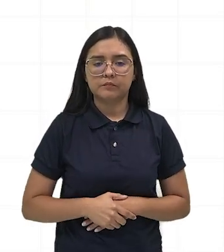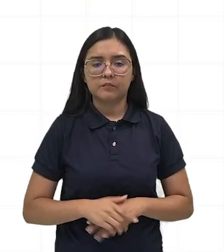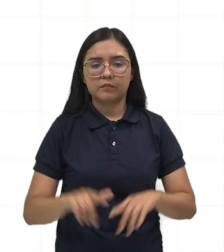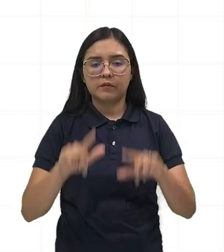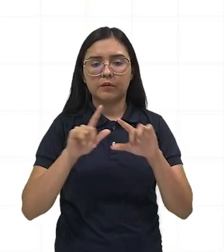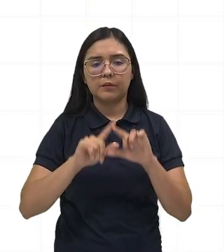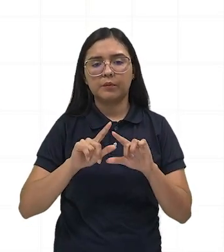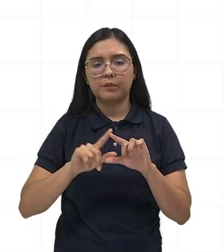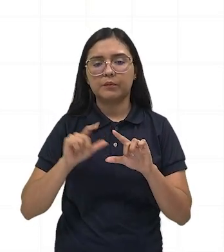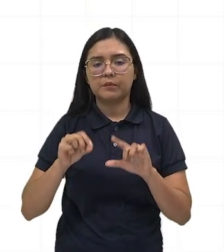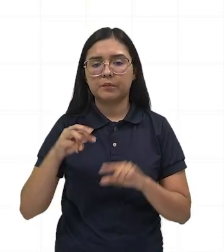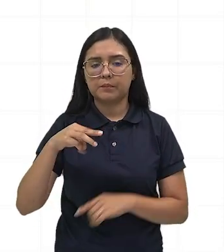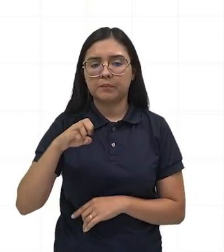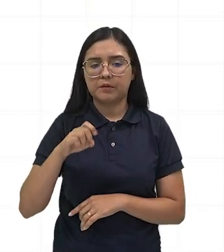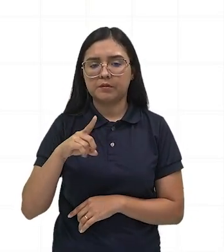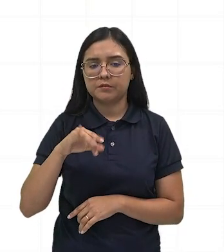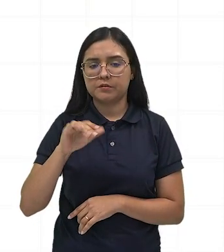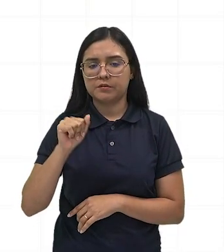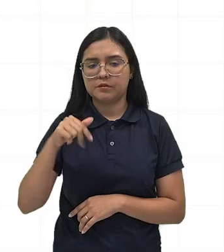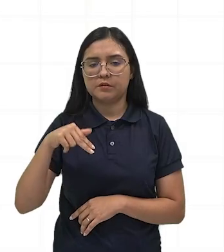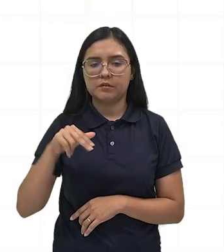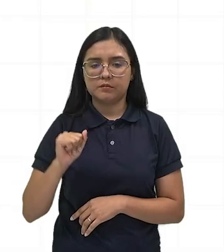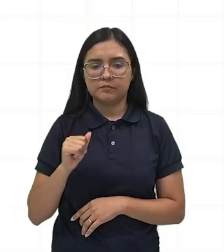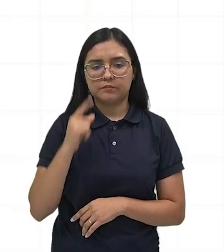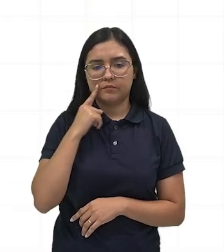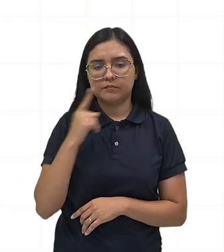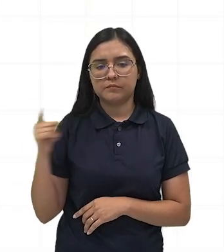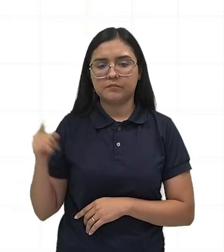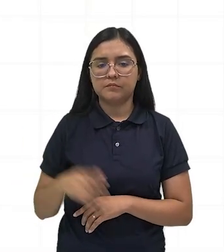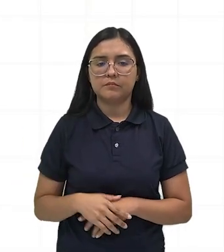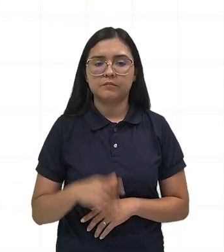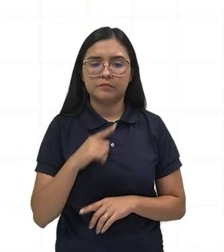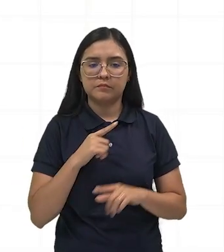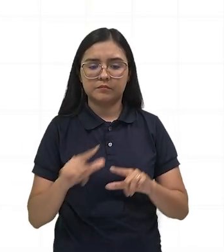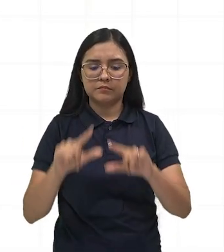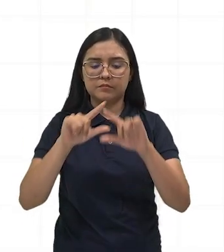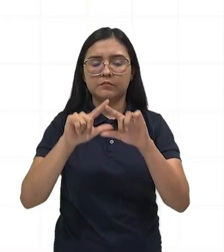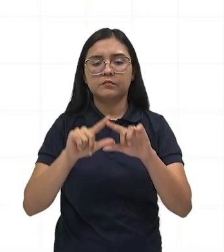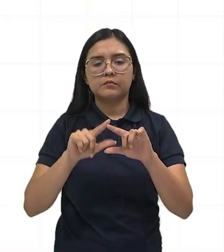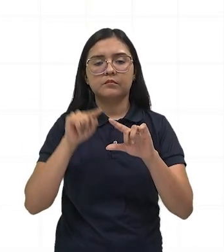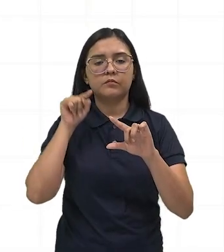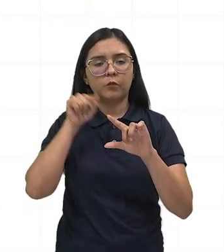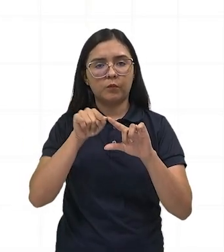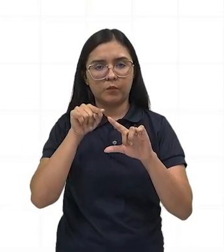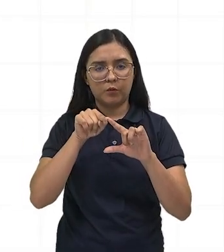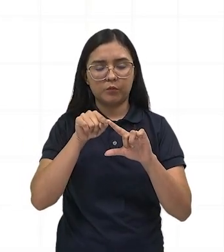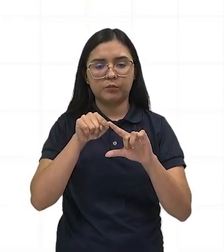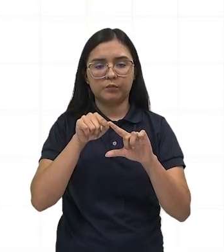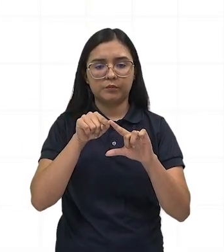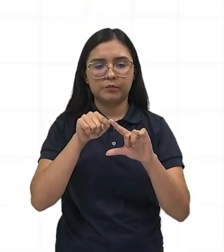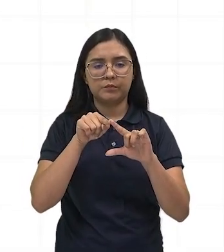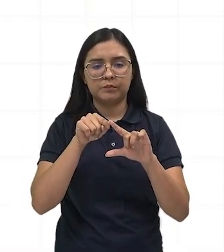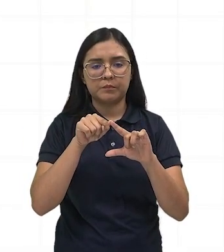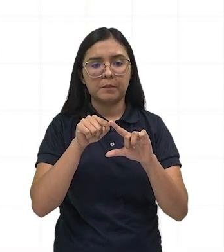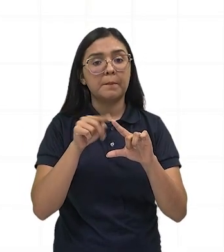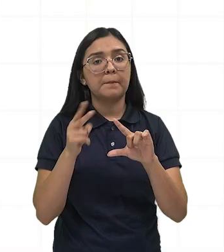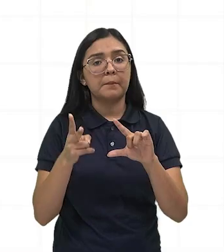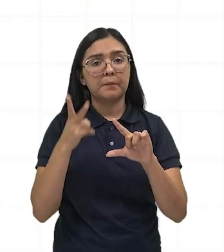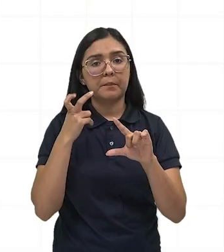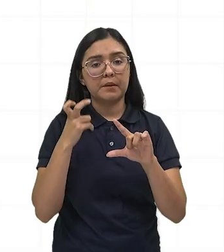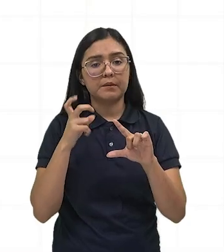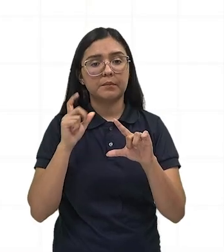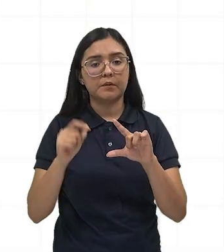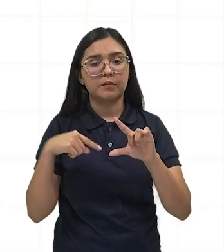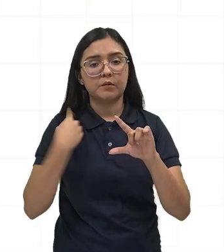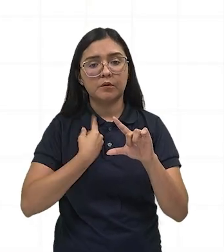exatamente aqui no meu vértice, tá? E ela é ligada, observe que aqui nós